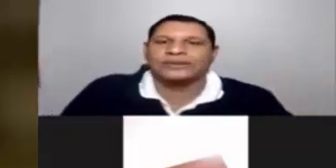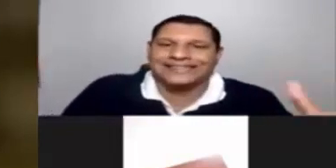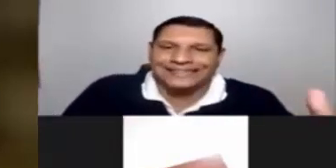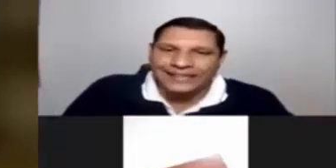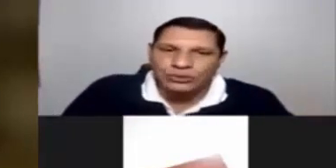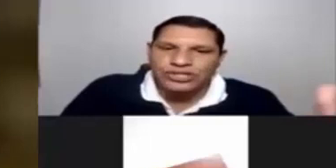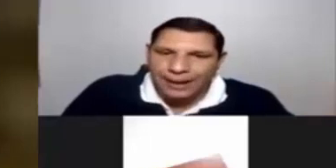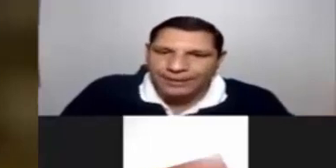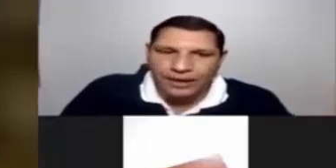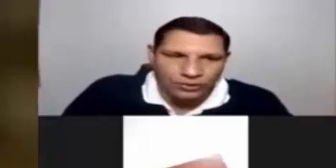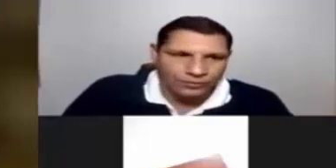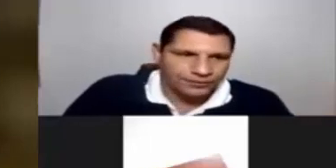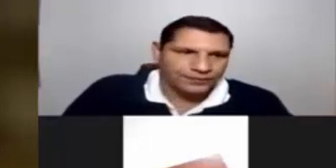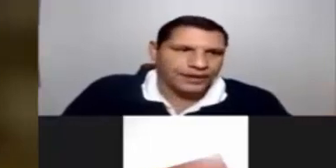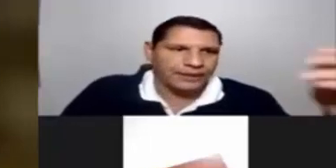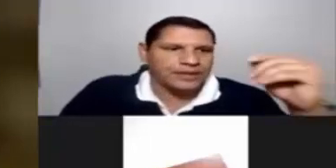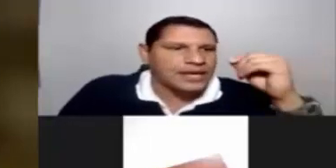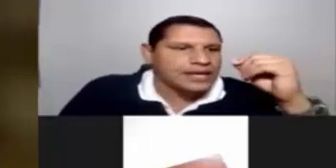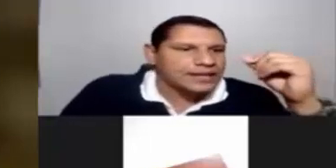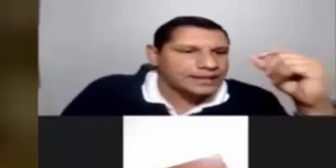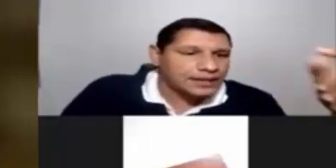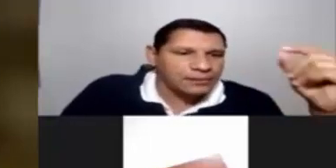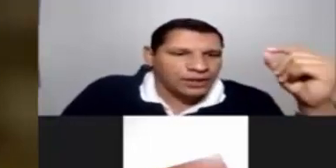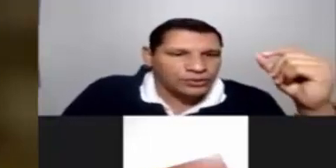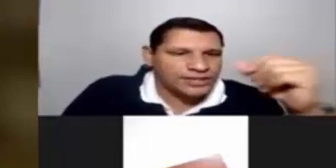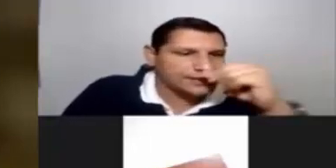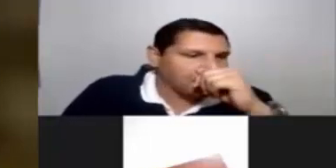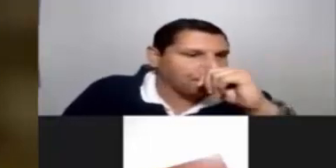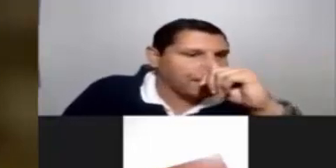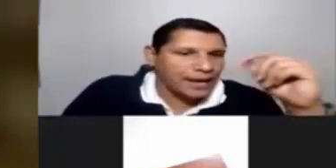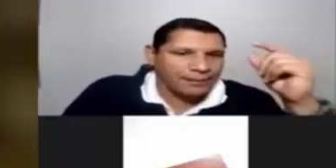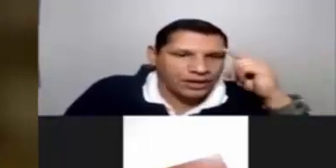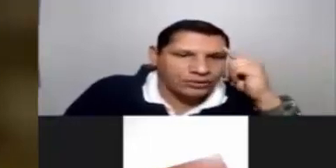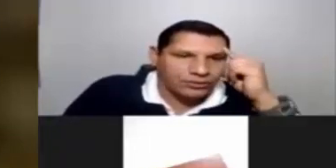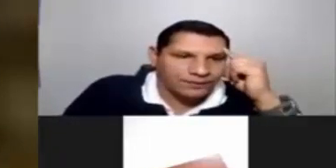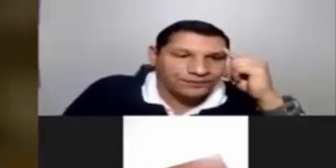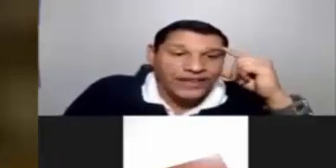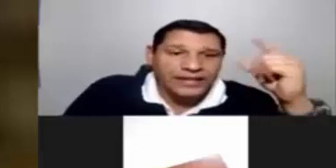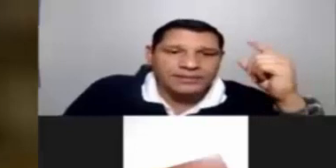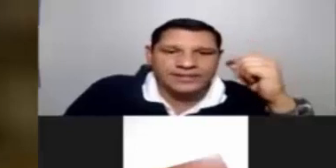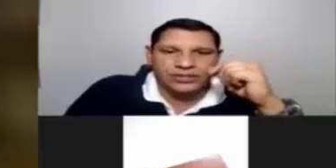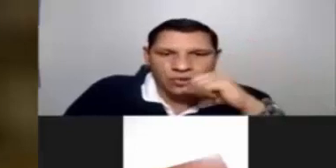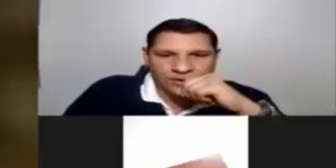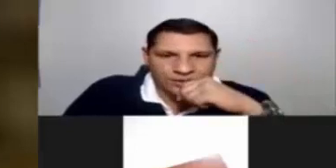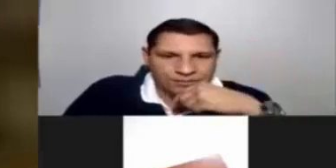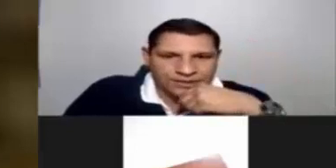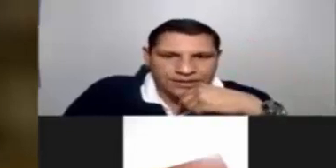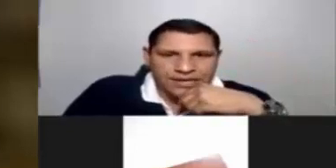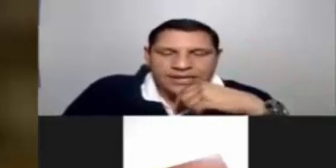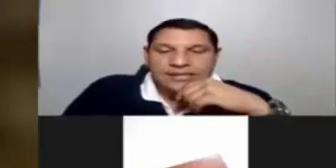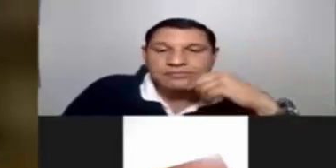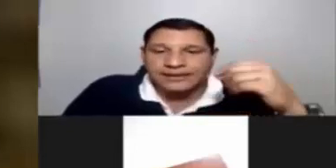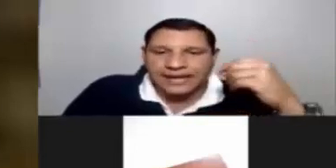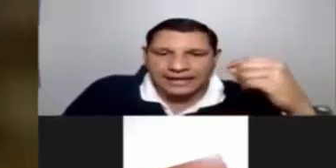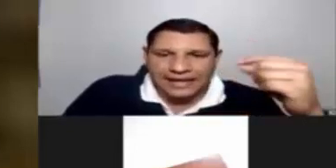como seio de Abraão, tá? E, clamando, disse, pai Abraão, tem misericórdia de mim